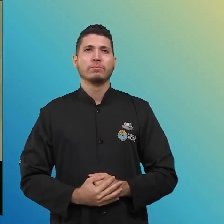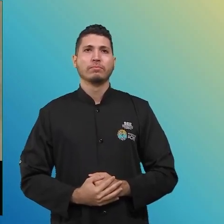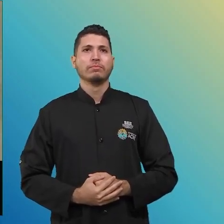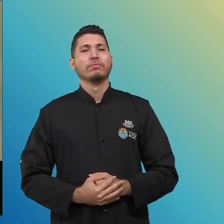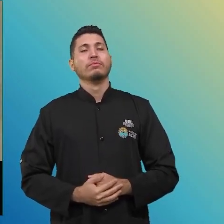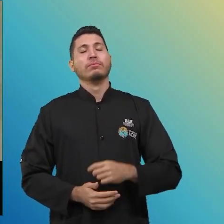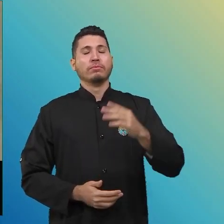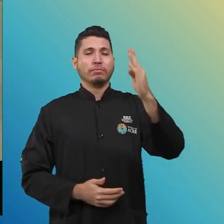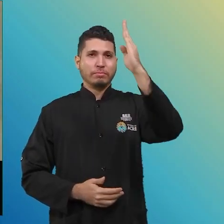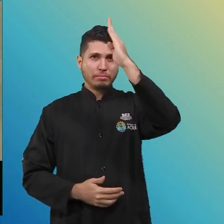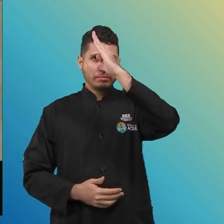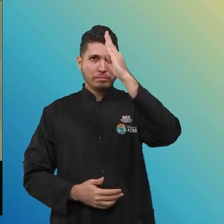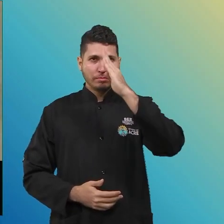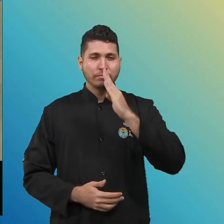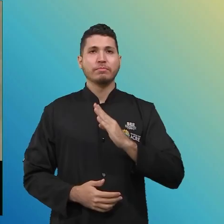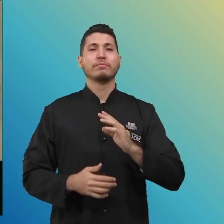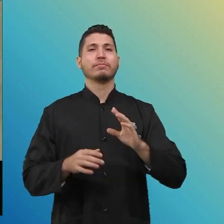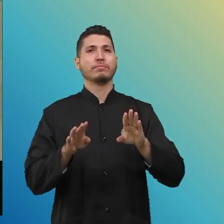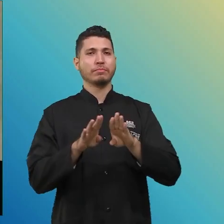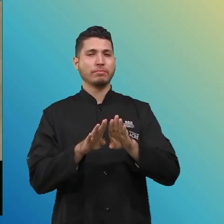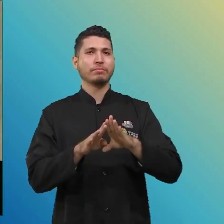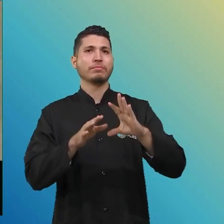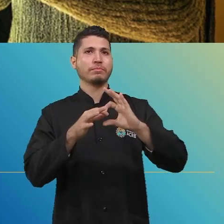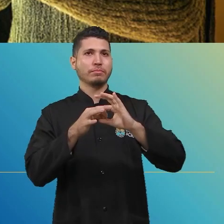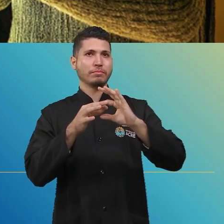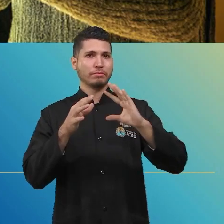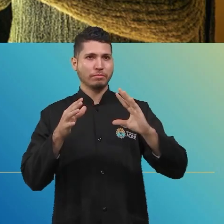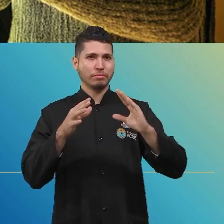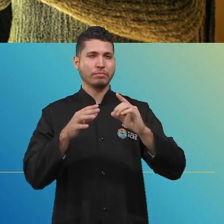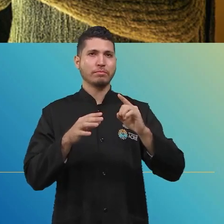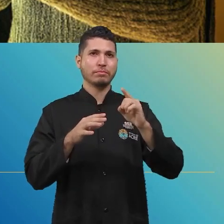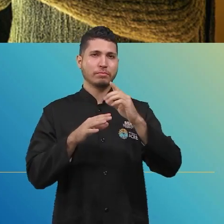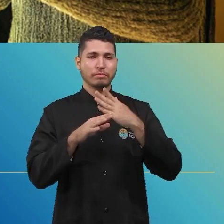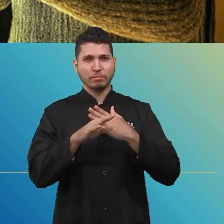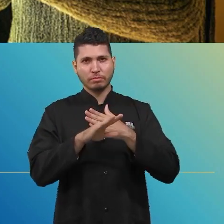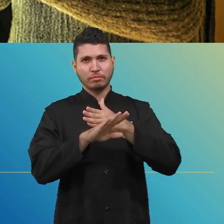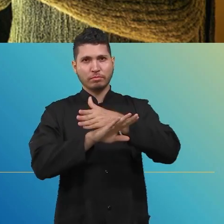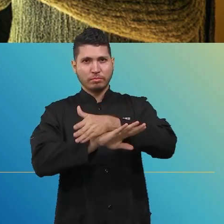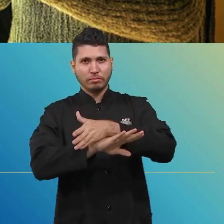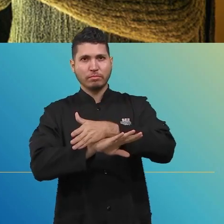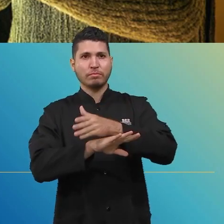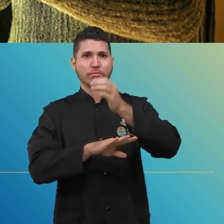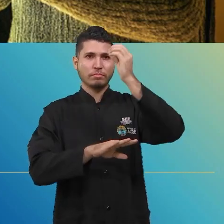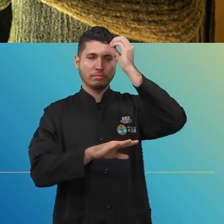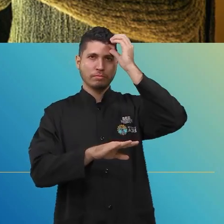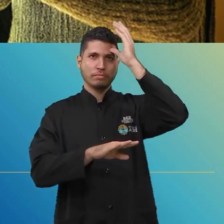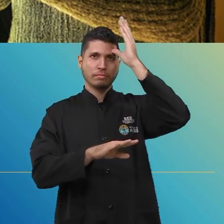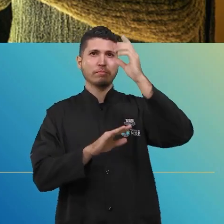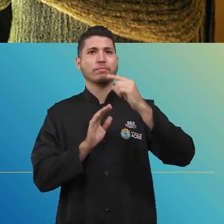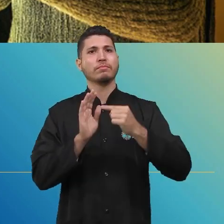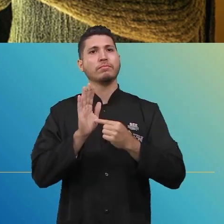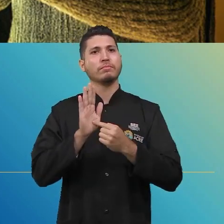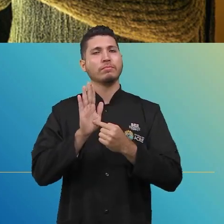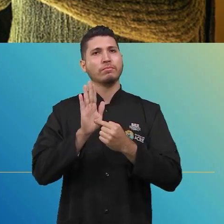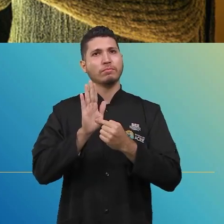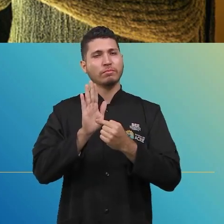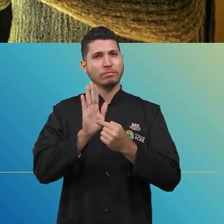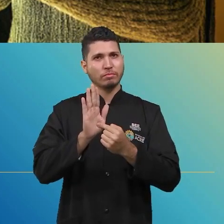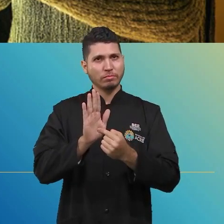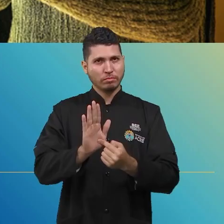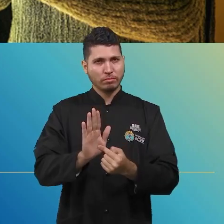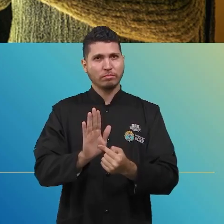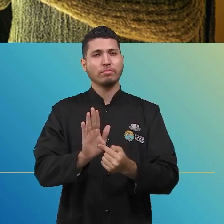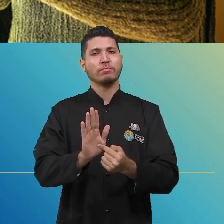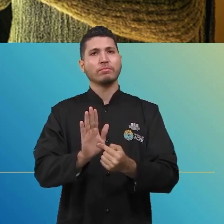que também permite que você tenha acesso a conhecimento. Vou mostrar para vocês já já.